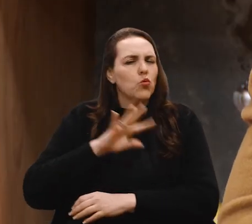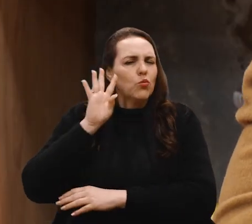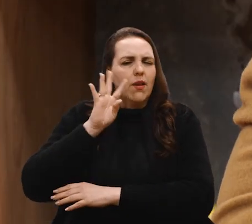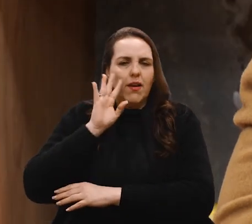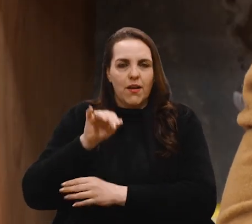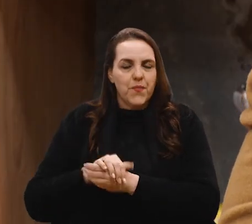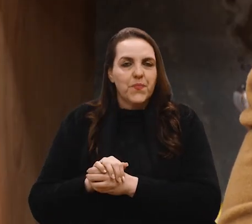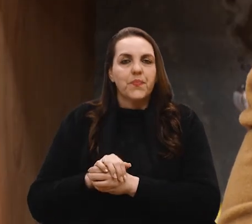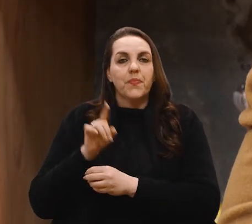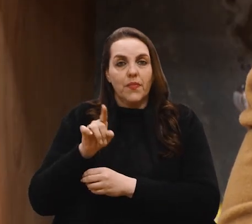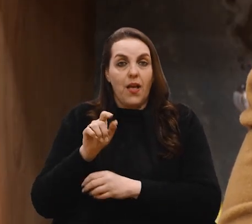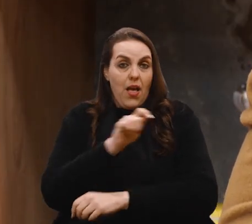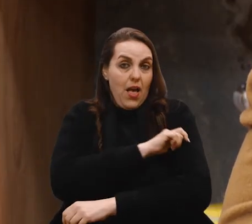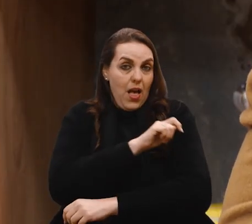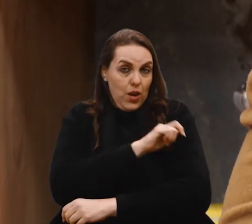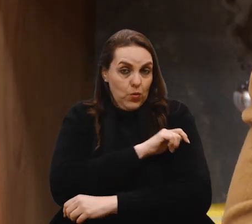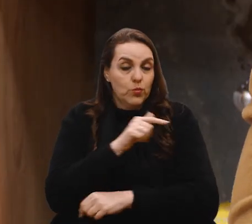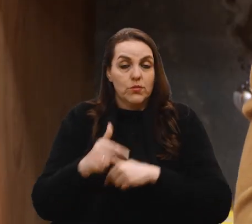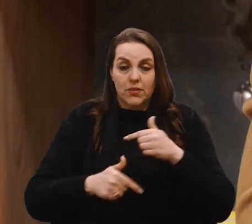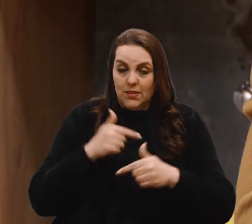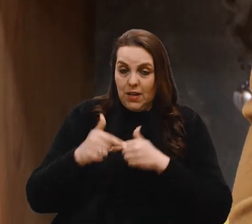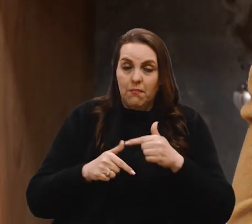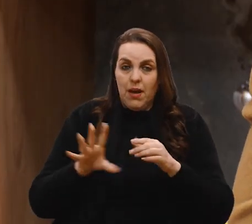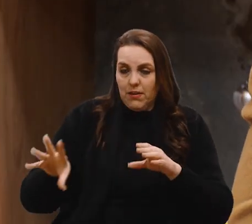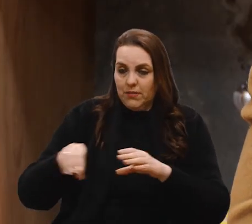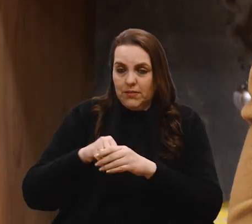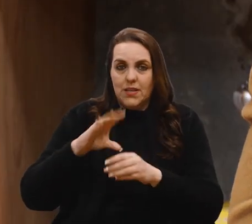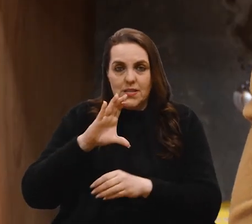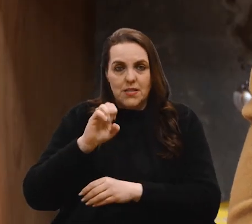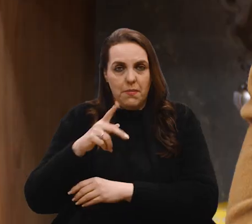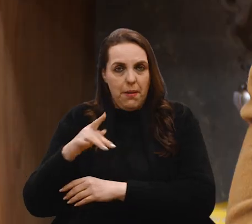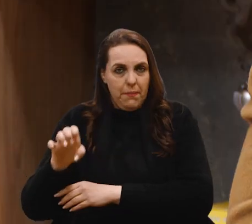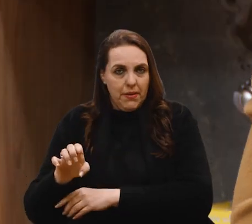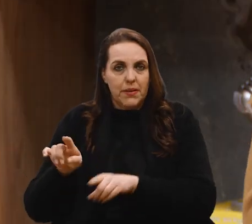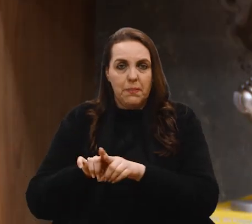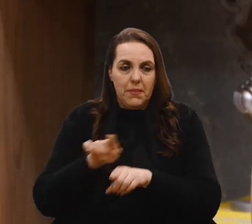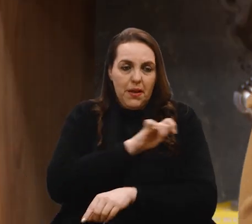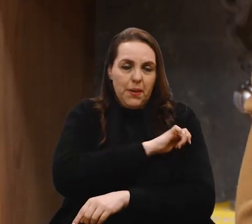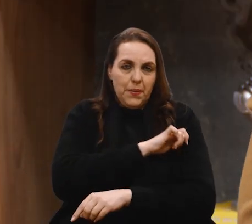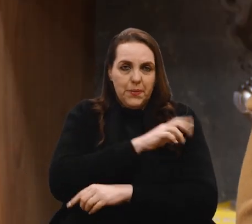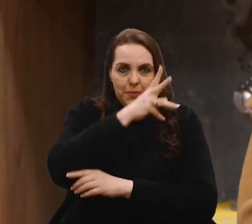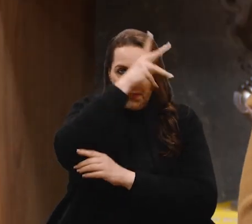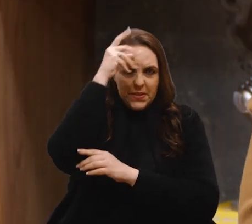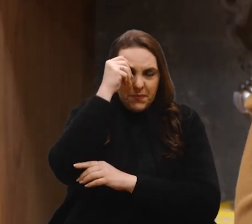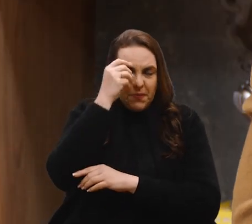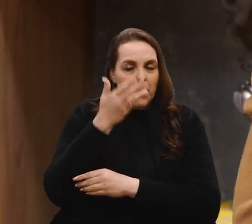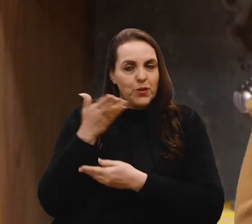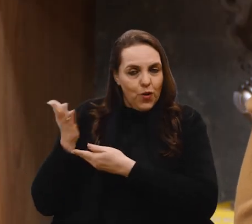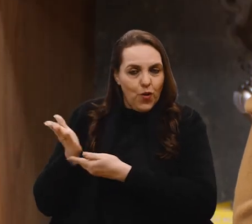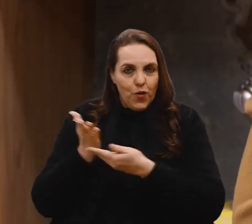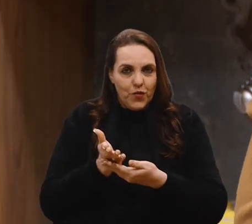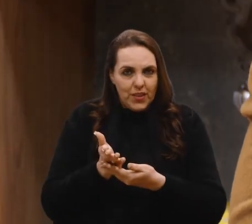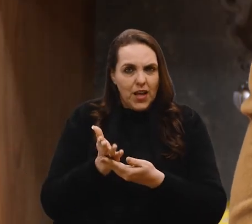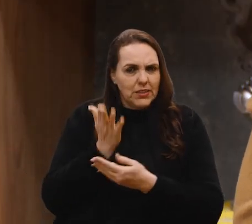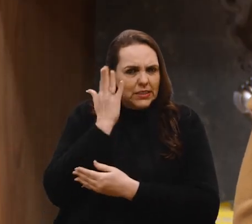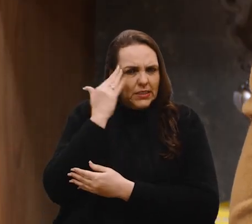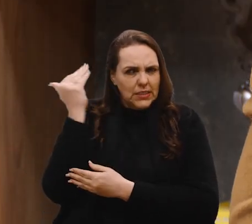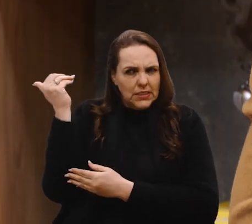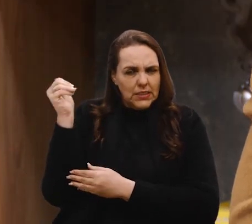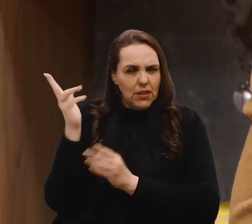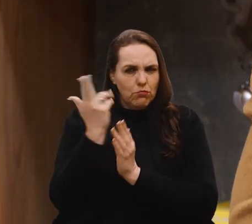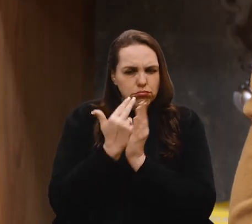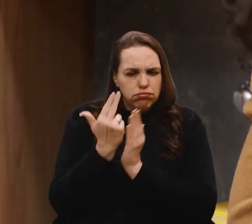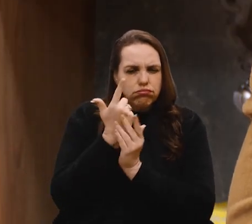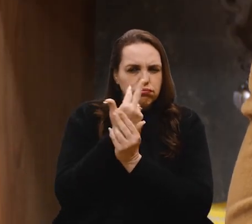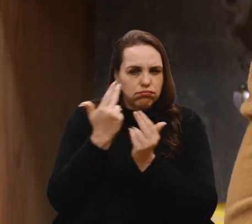os estudantes, tanto que trabalham lá no CEMAP, como os estudantes da rede municipal foram convidados a expor os seus talentos no CEMAP, ficou aberto